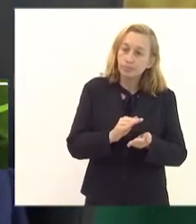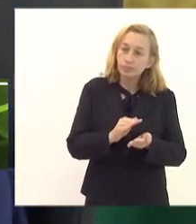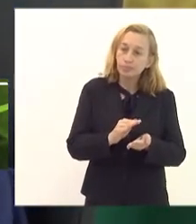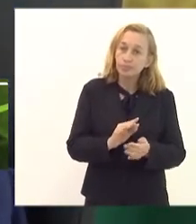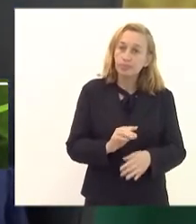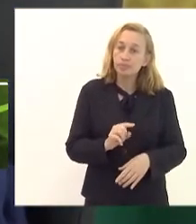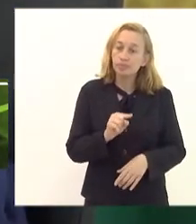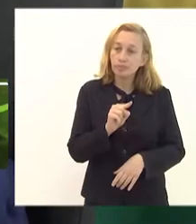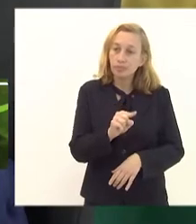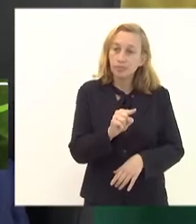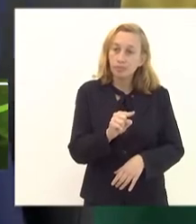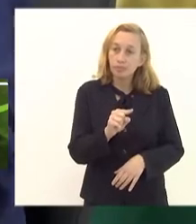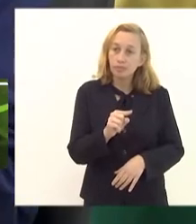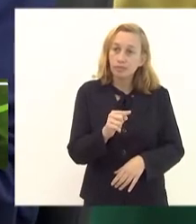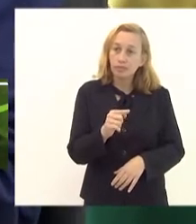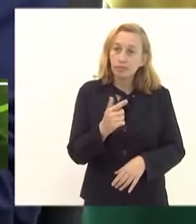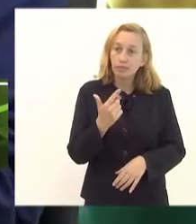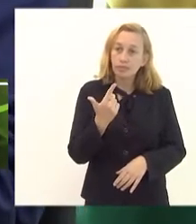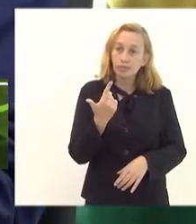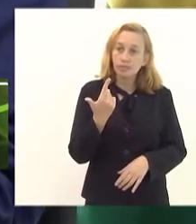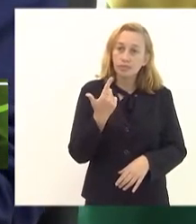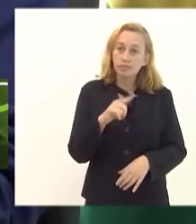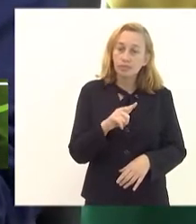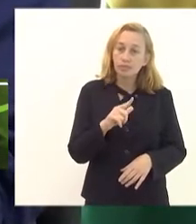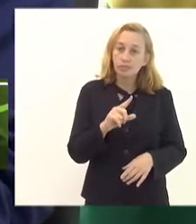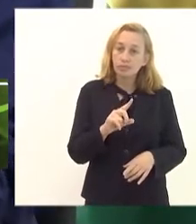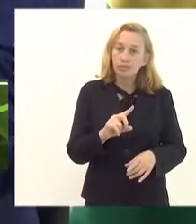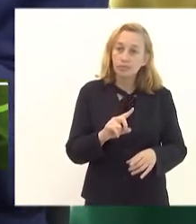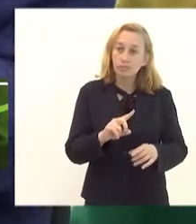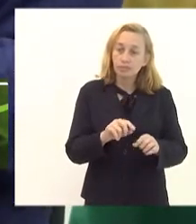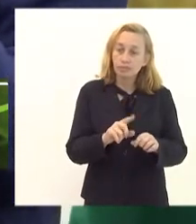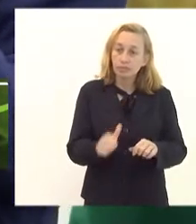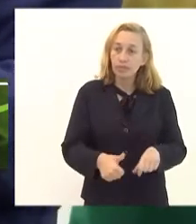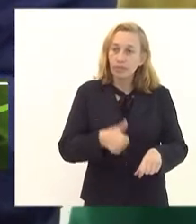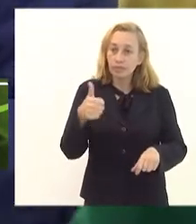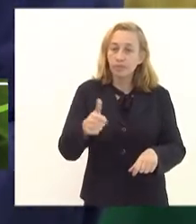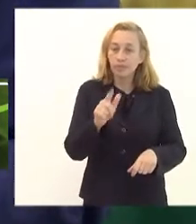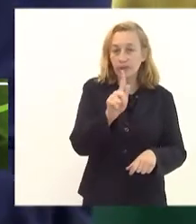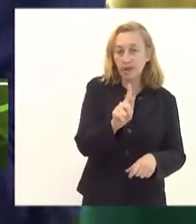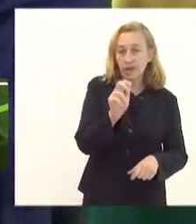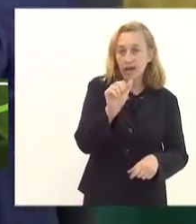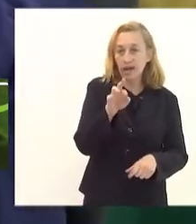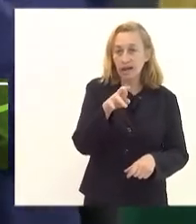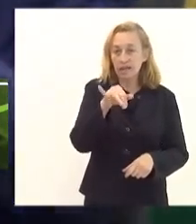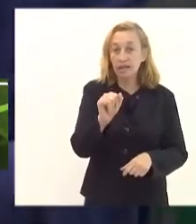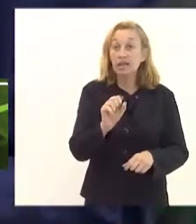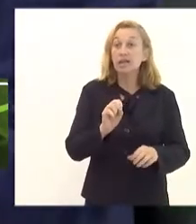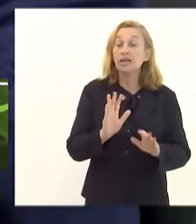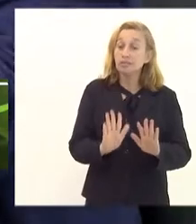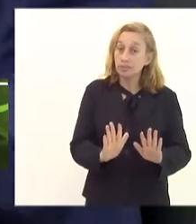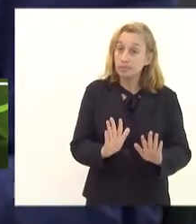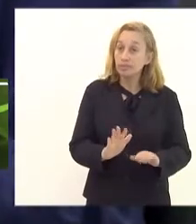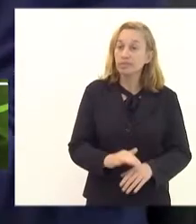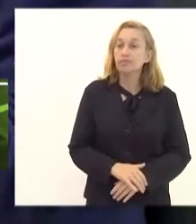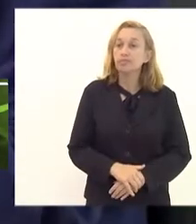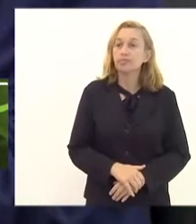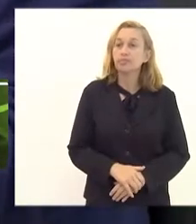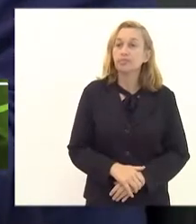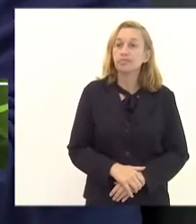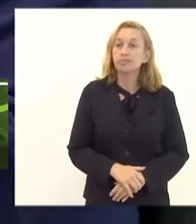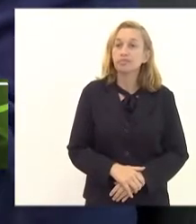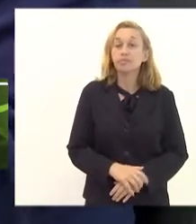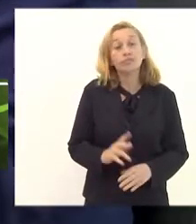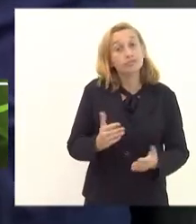disso daí, eu dimensiono a minha galeria. Mas e no caso dessa, que